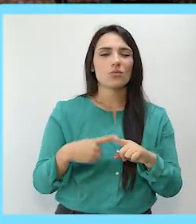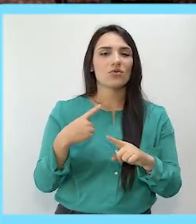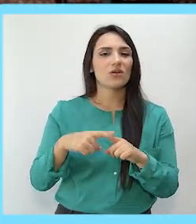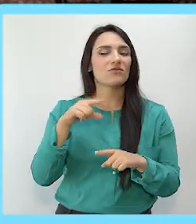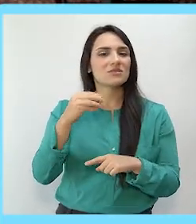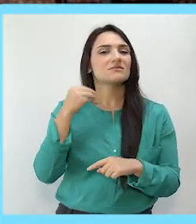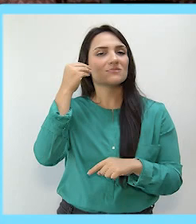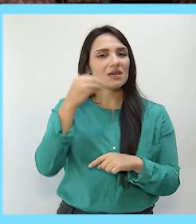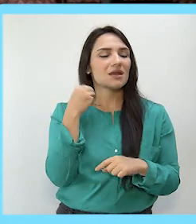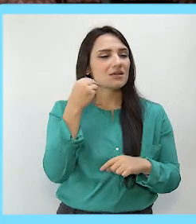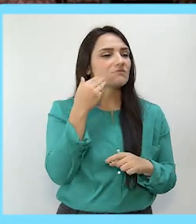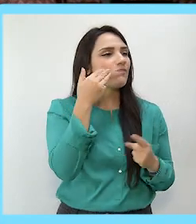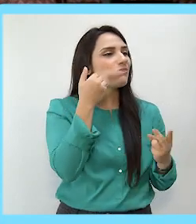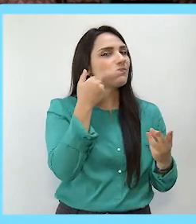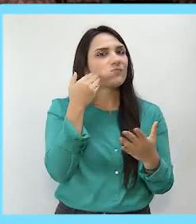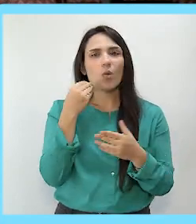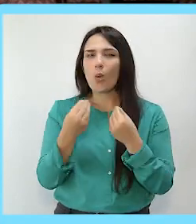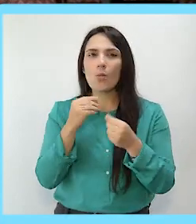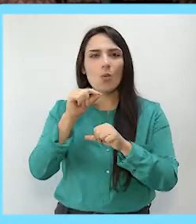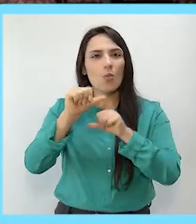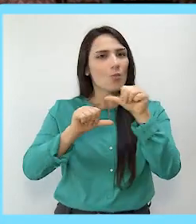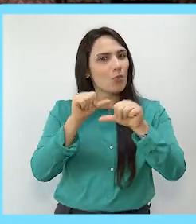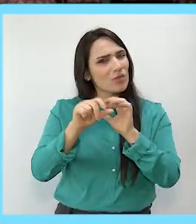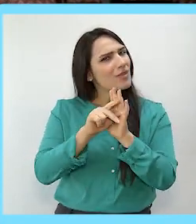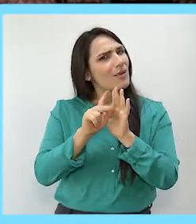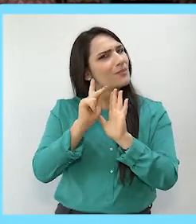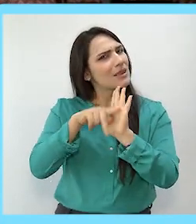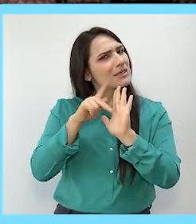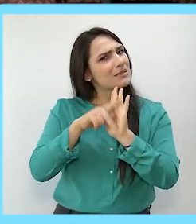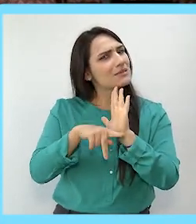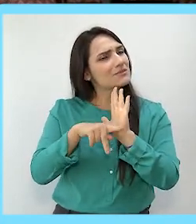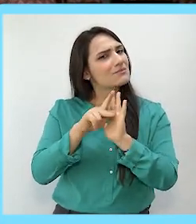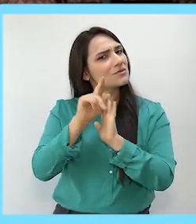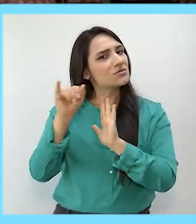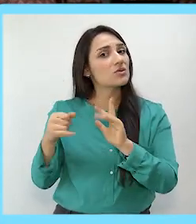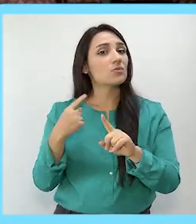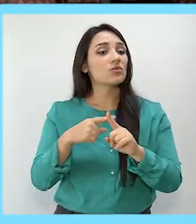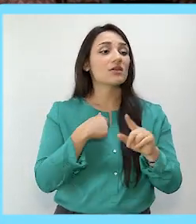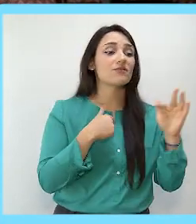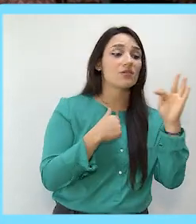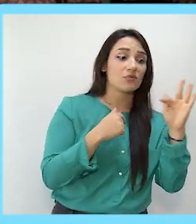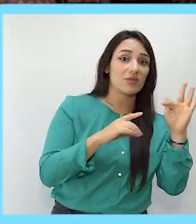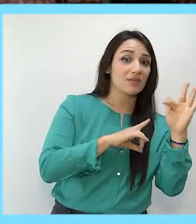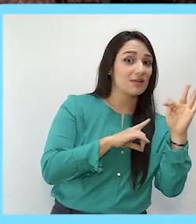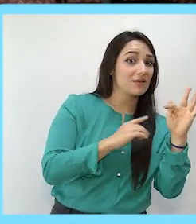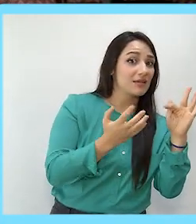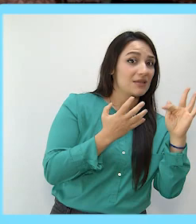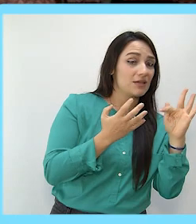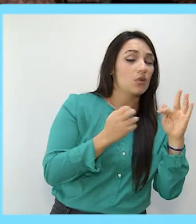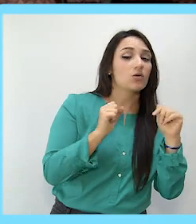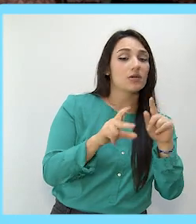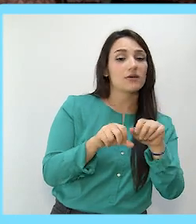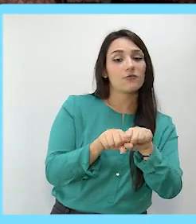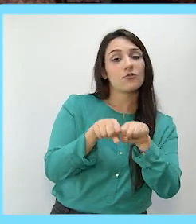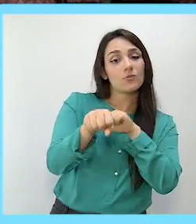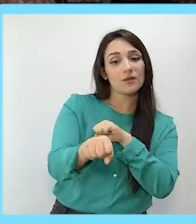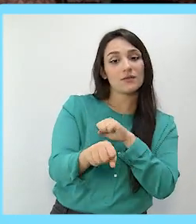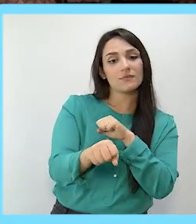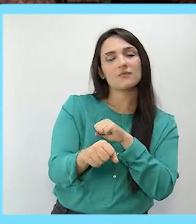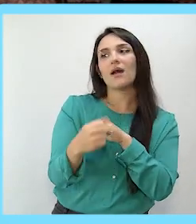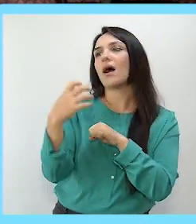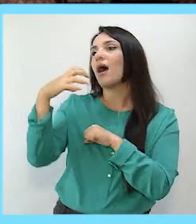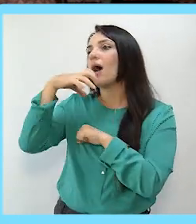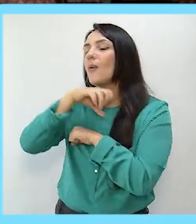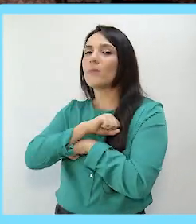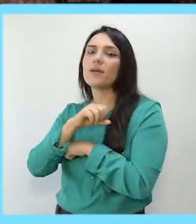quanto que na vida a gente vai mudando os planos, né? Então, faculdade querendo ser delegada, aí me formei, comecei a